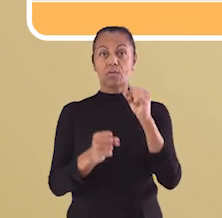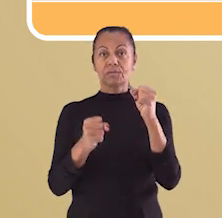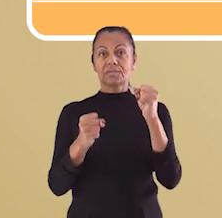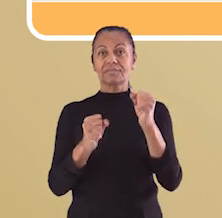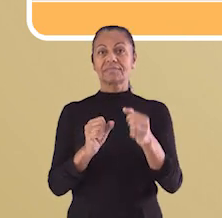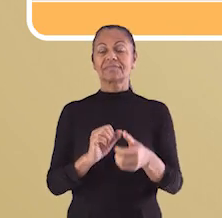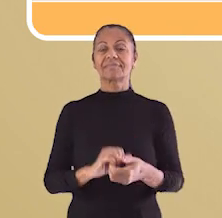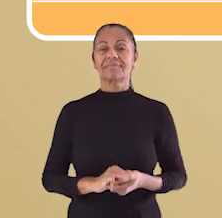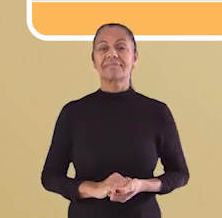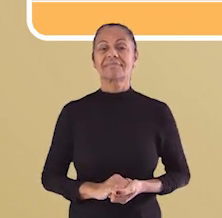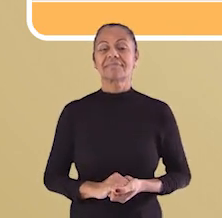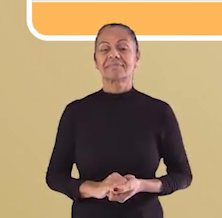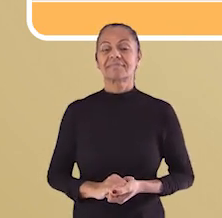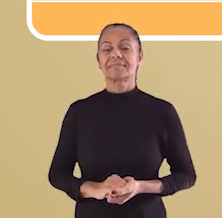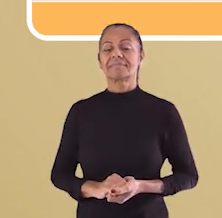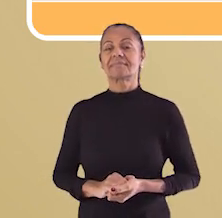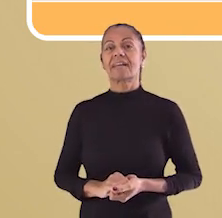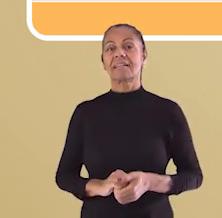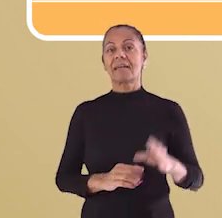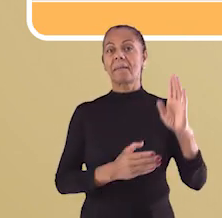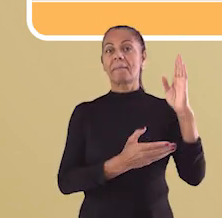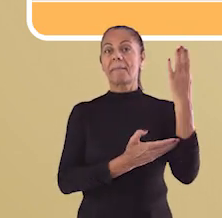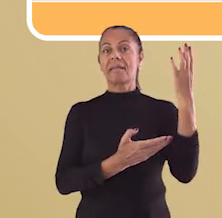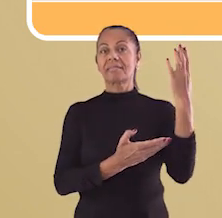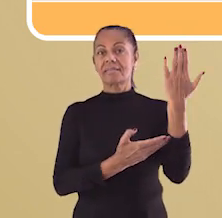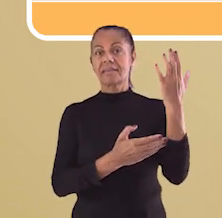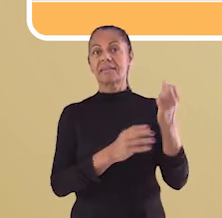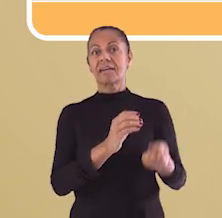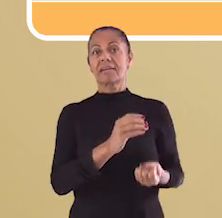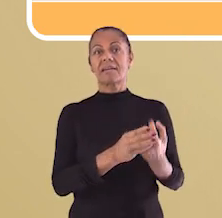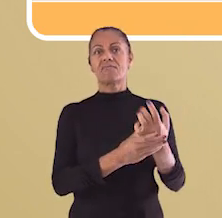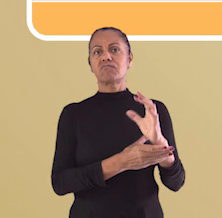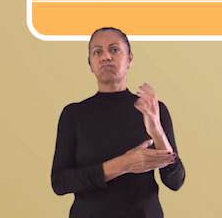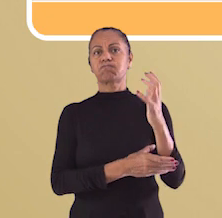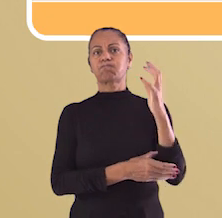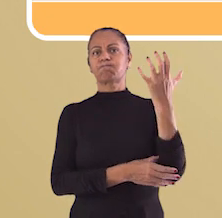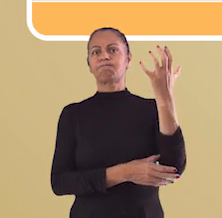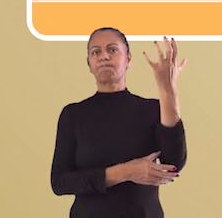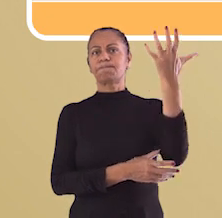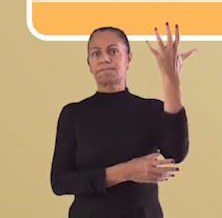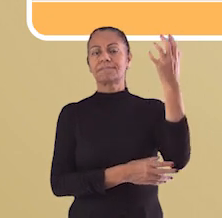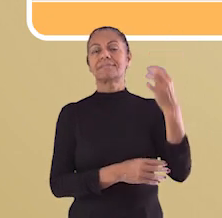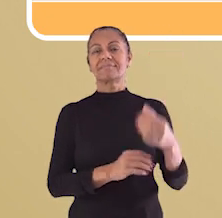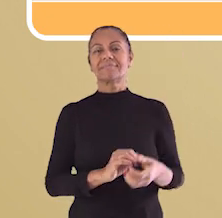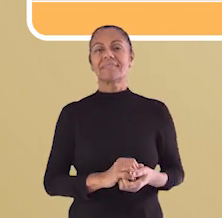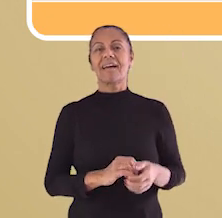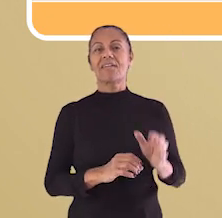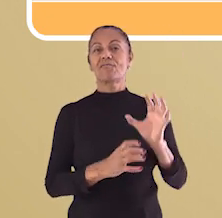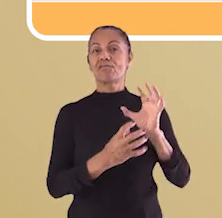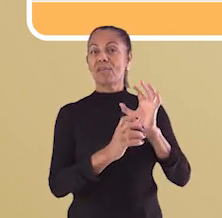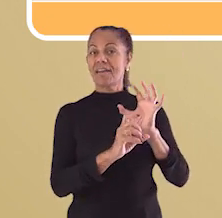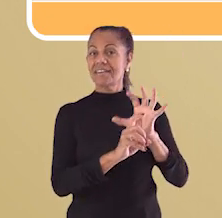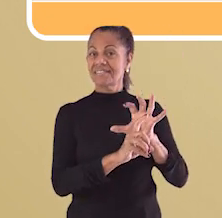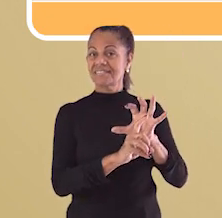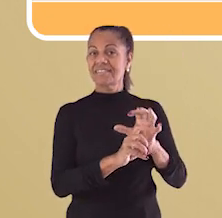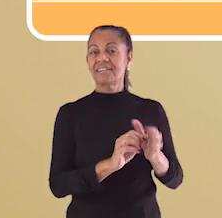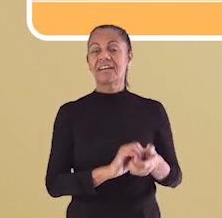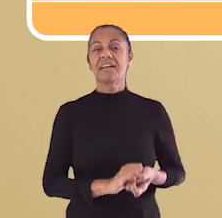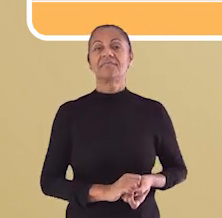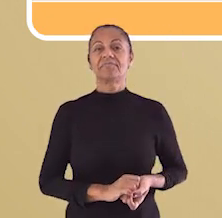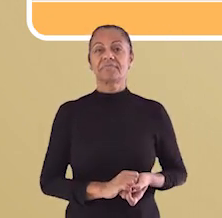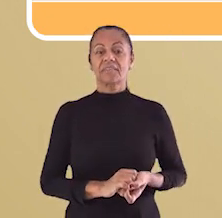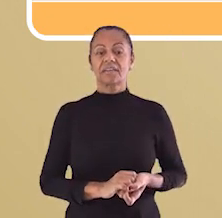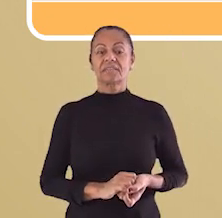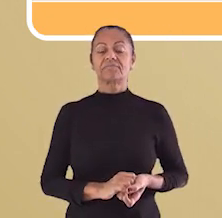puxar a seiva de um jeito que árvores, né, voltadas até para a produção de madeira, crescem com bastante